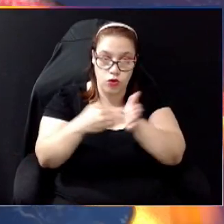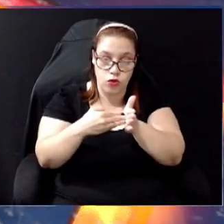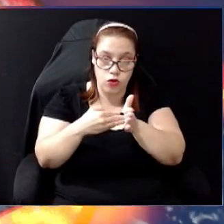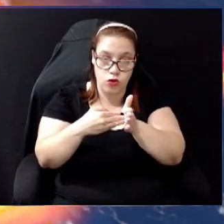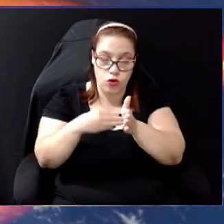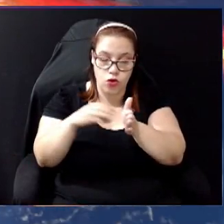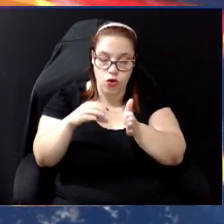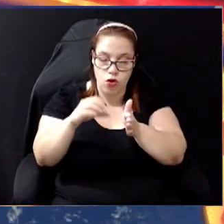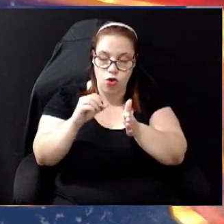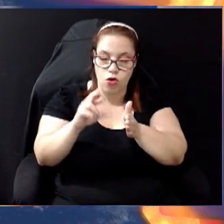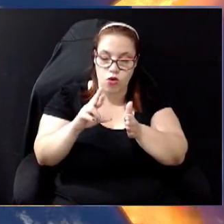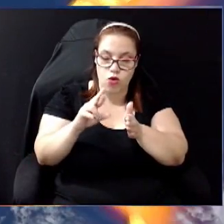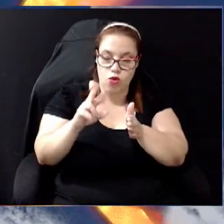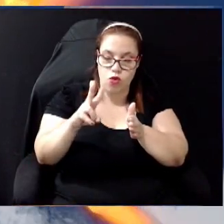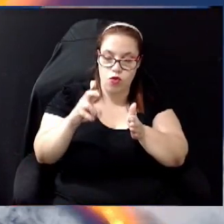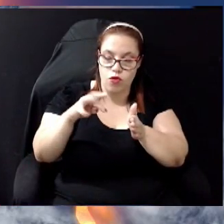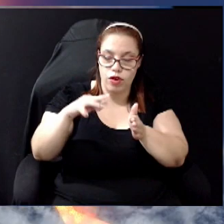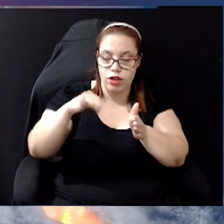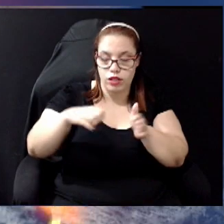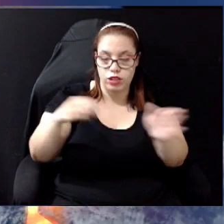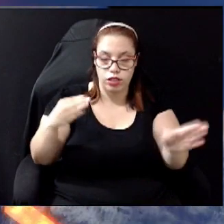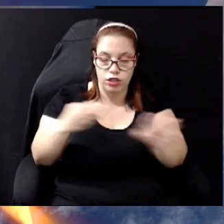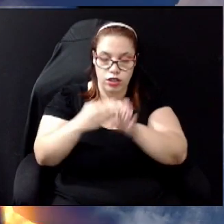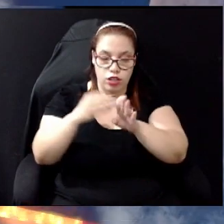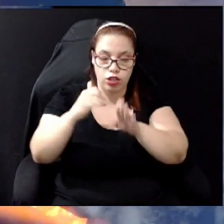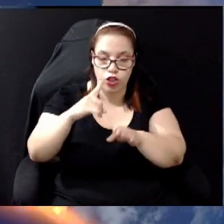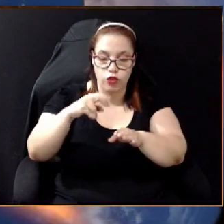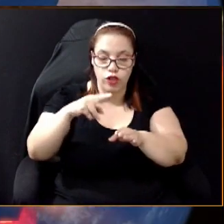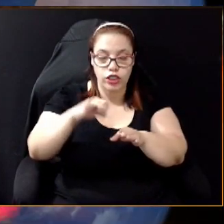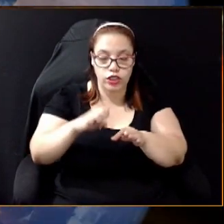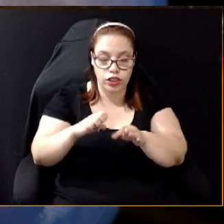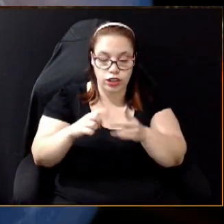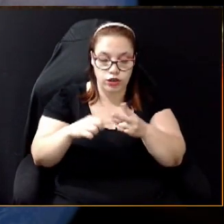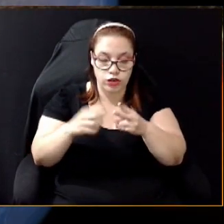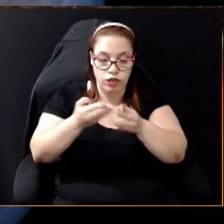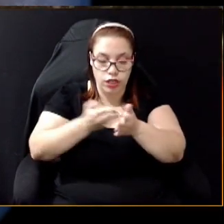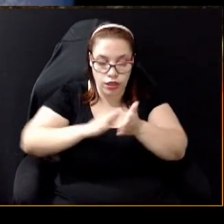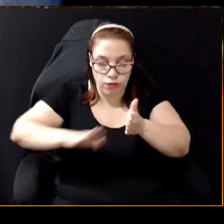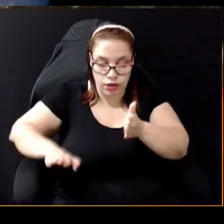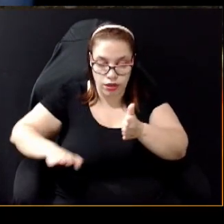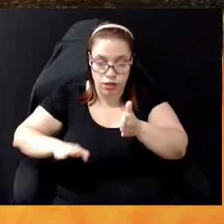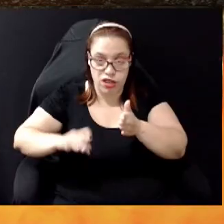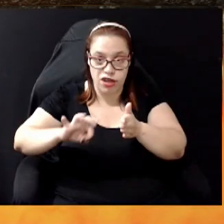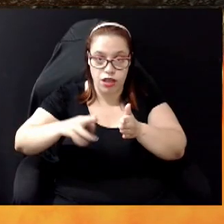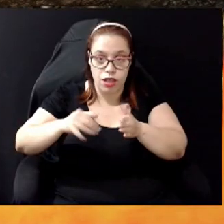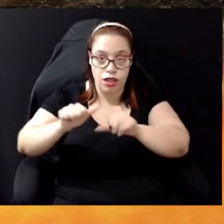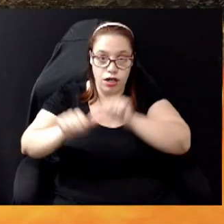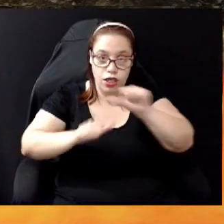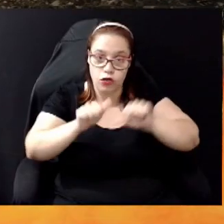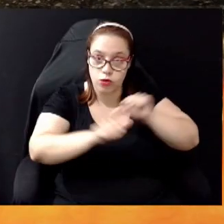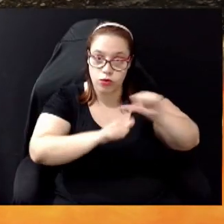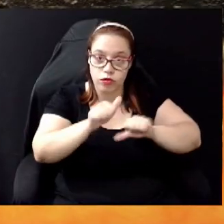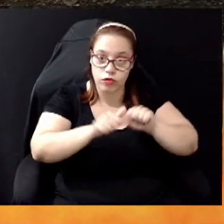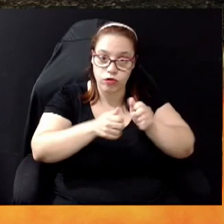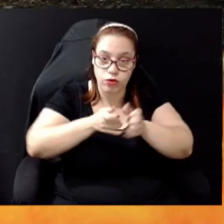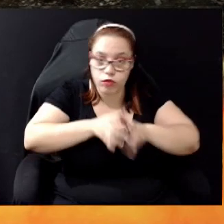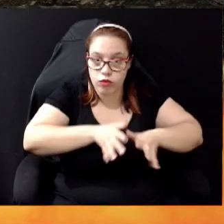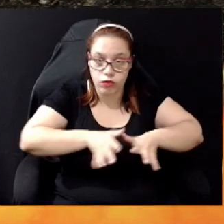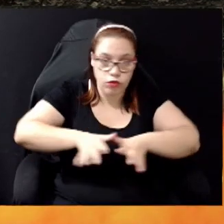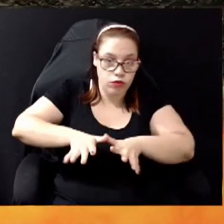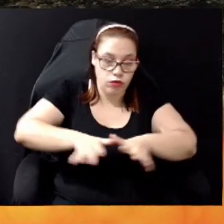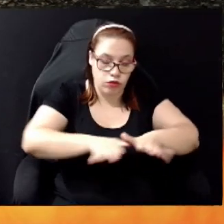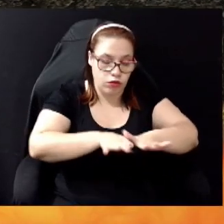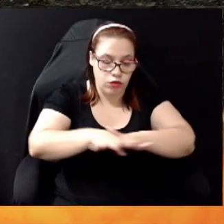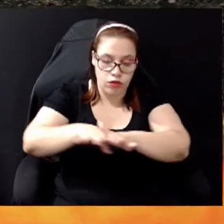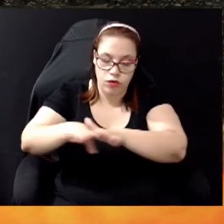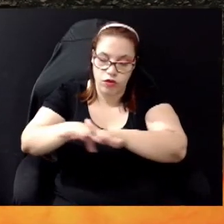limites: convergentes, onde as placas colidem, divergentes, onde se separam, e transformantes, onde